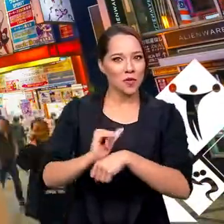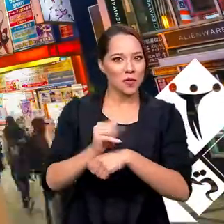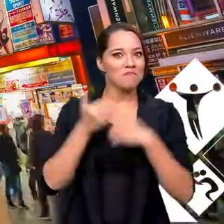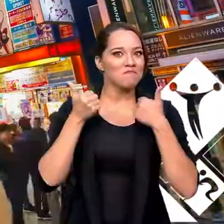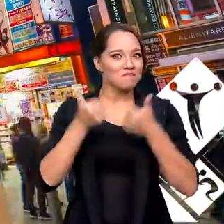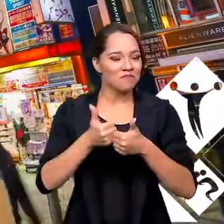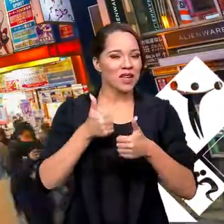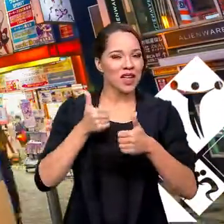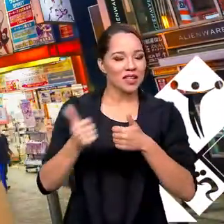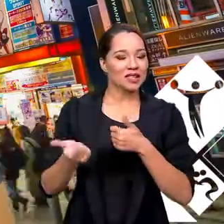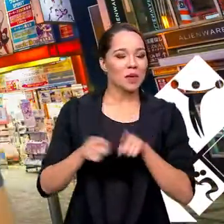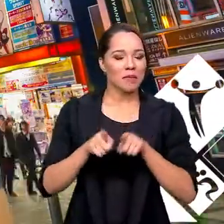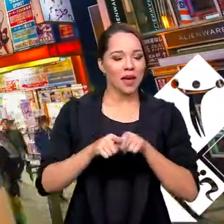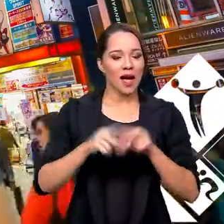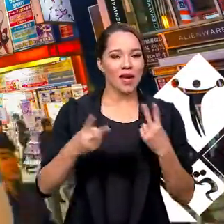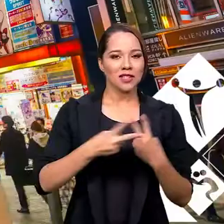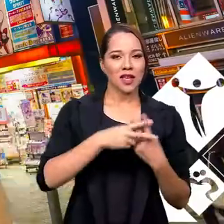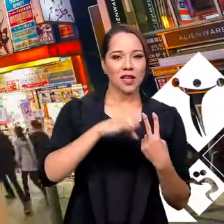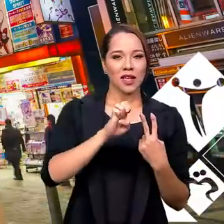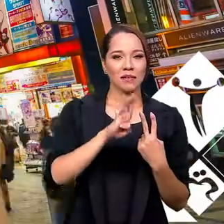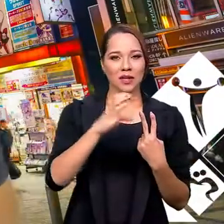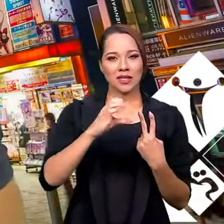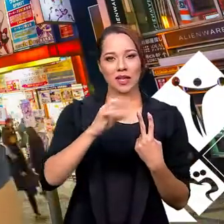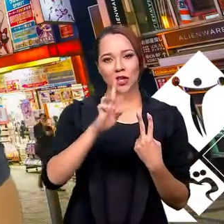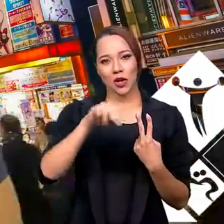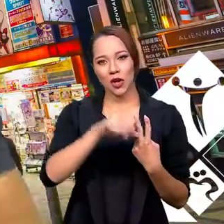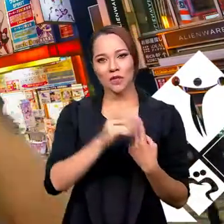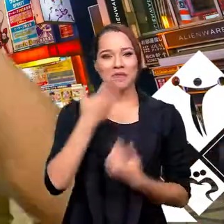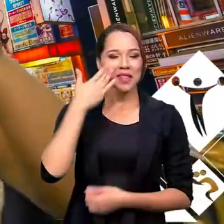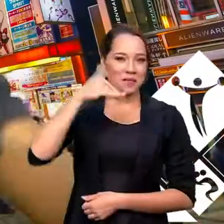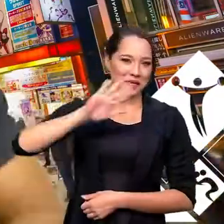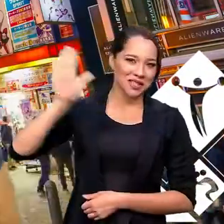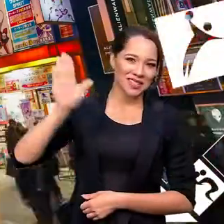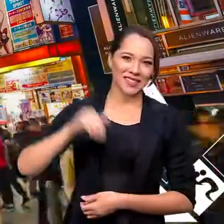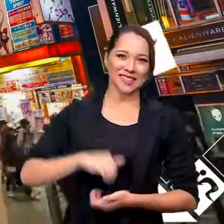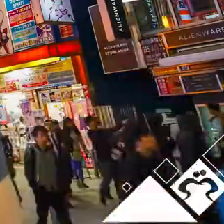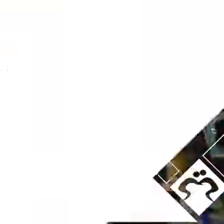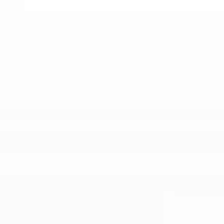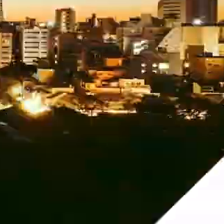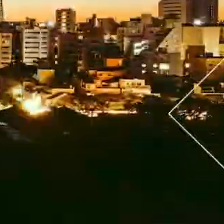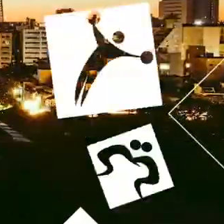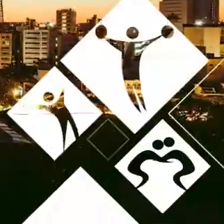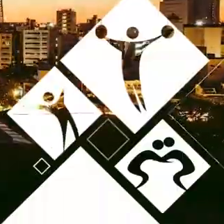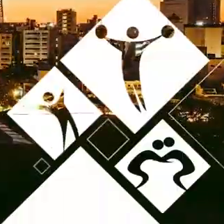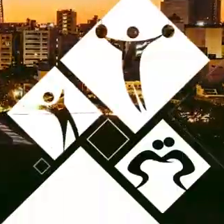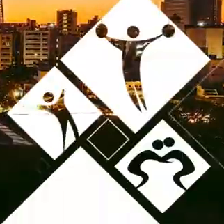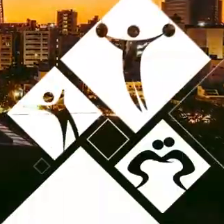no YouTube, beleza? Siga a hashtag EBC em Tóquio também. Valeu e até a próxima.